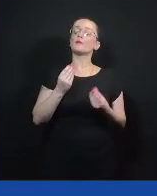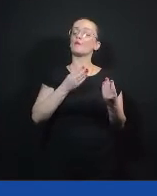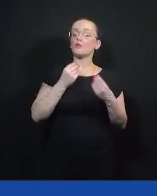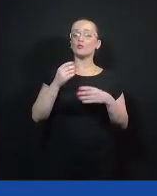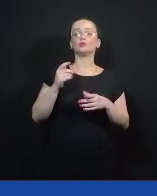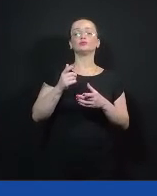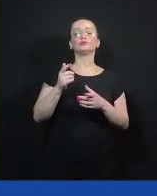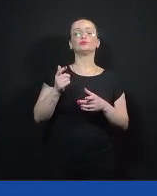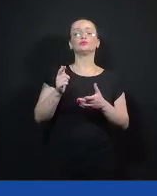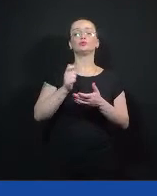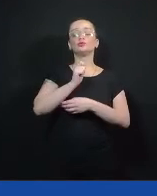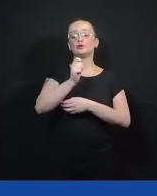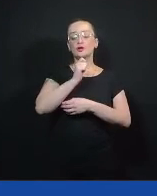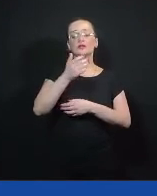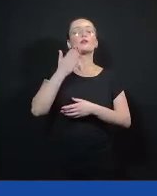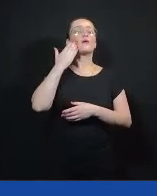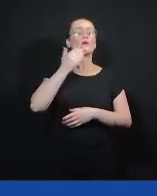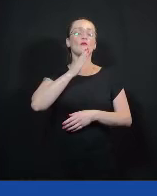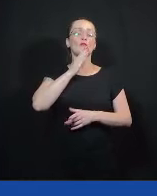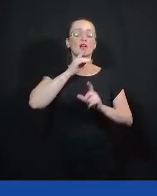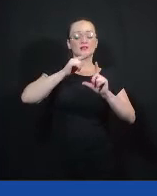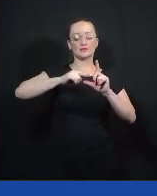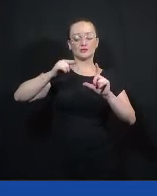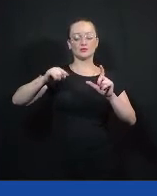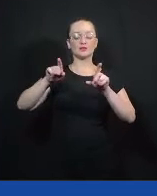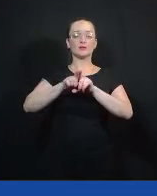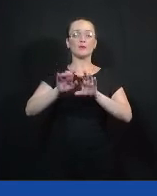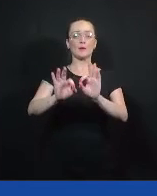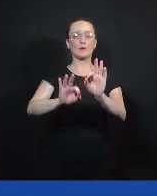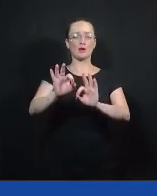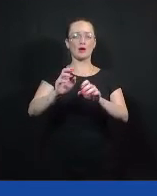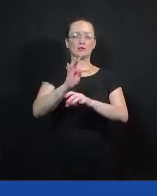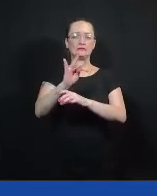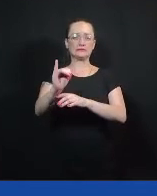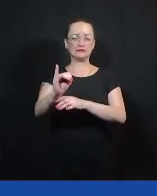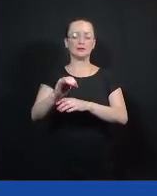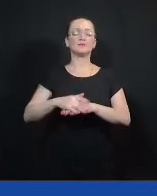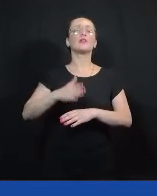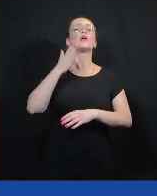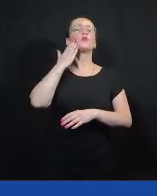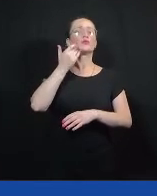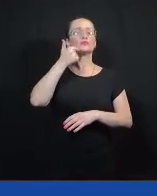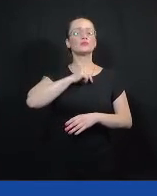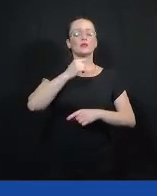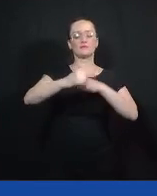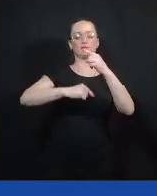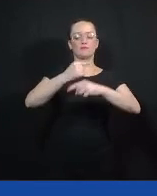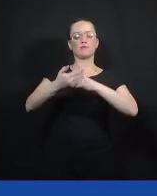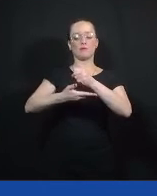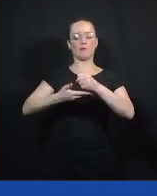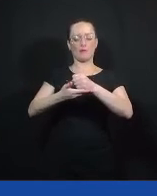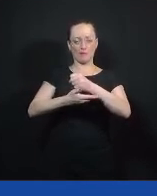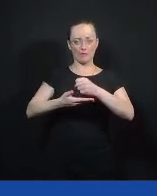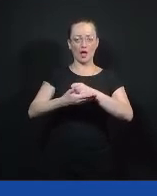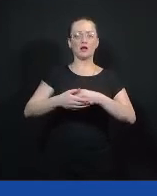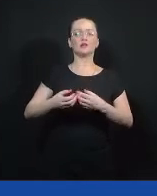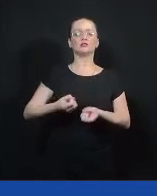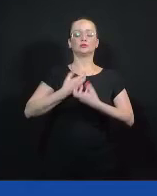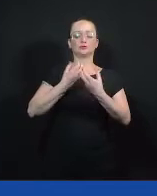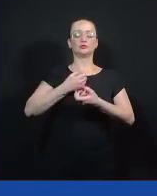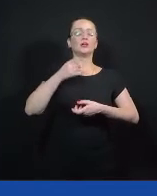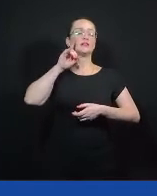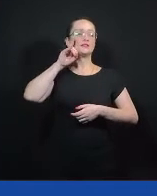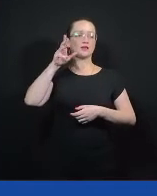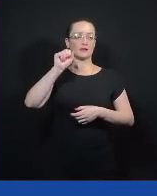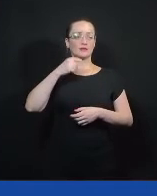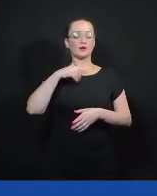jornalista que entende bastante de estatística e de programação. E por isso, eles conseguem fazer rodar essas grandes bases de Big Data